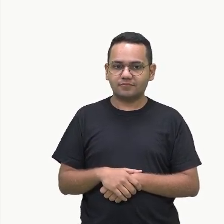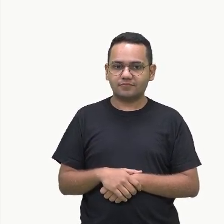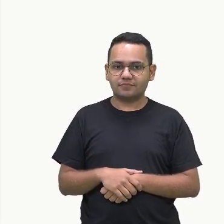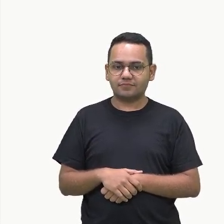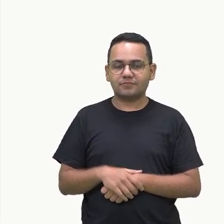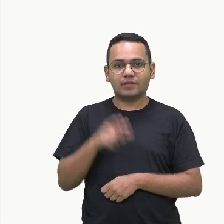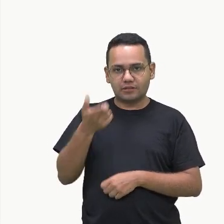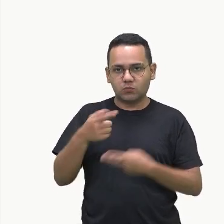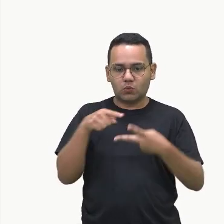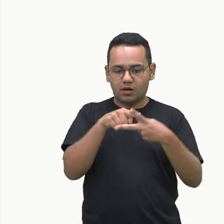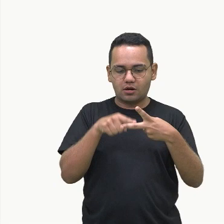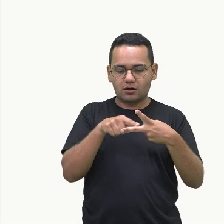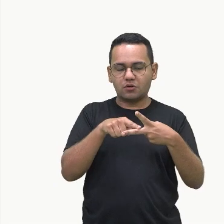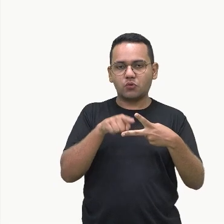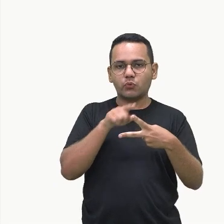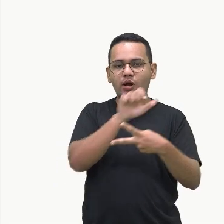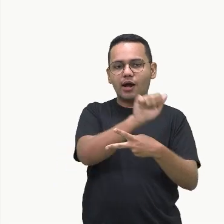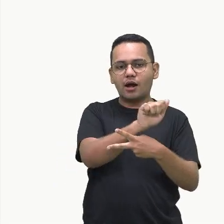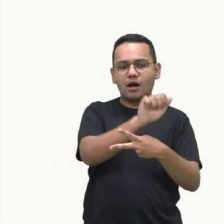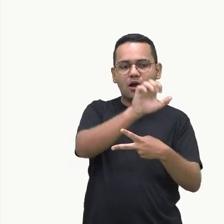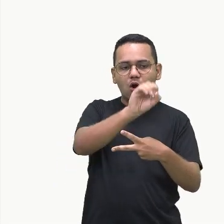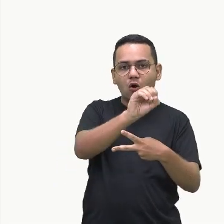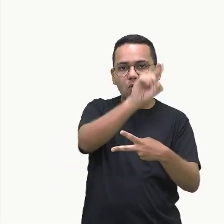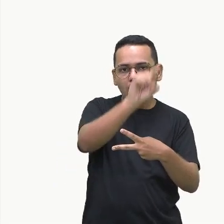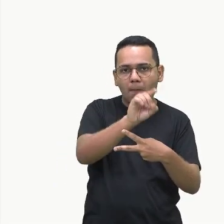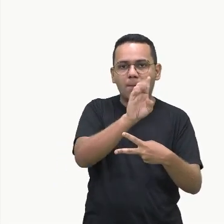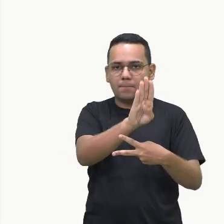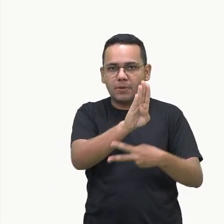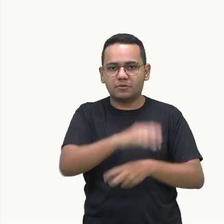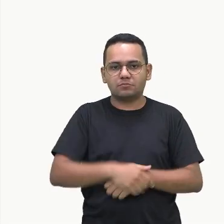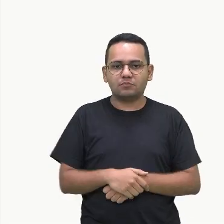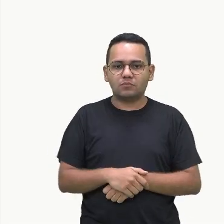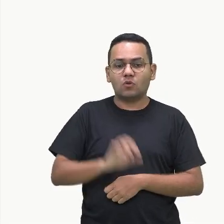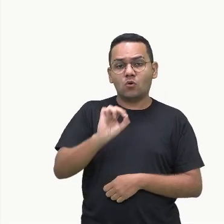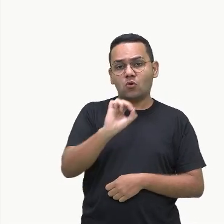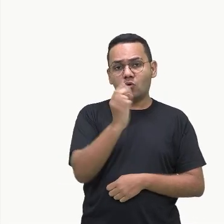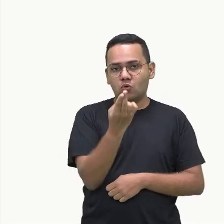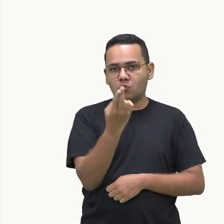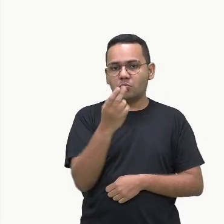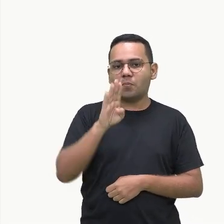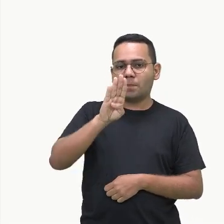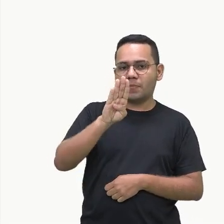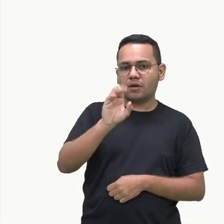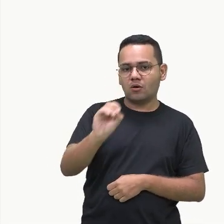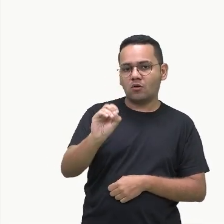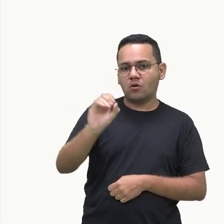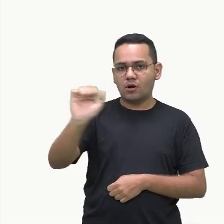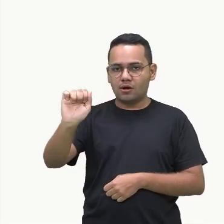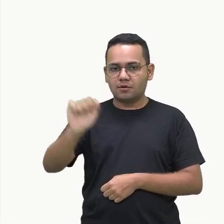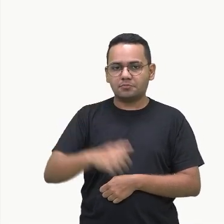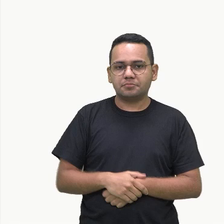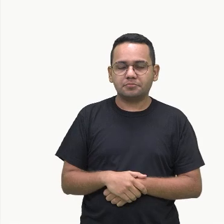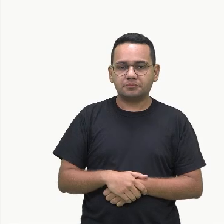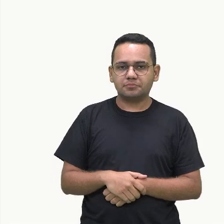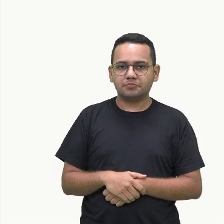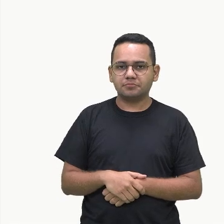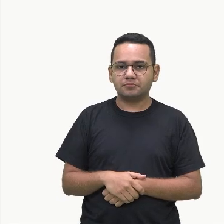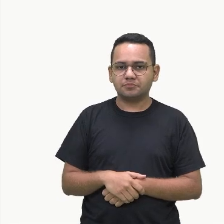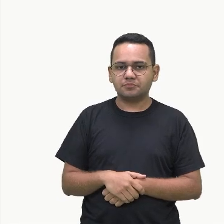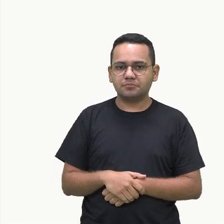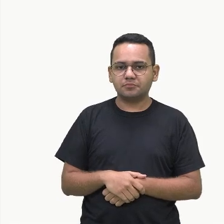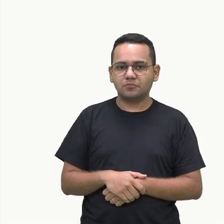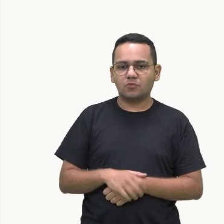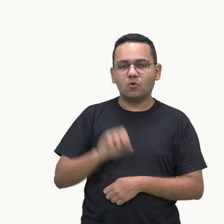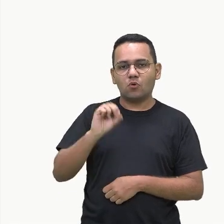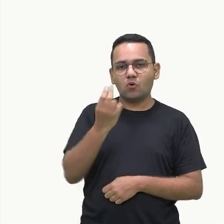AOB, ou você pode chamar de BOA, ou então